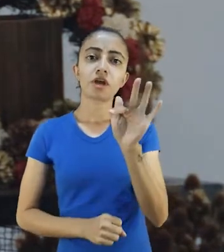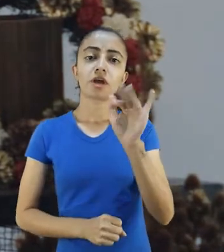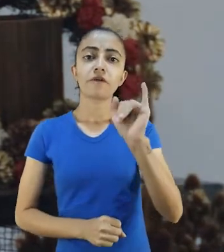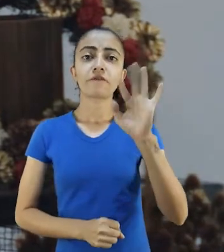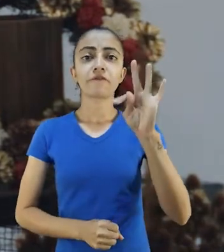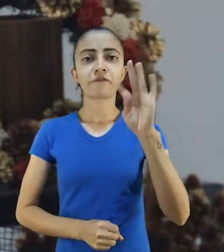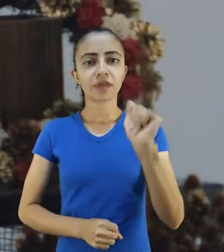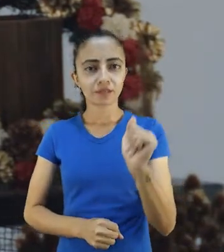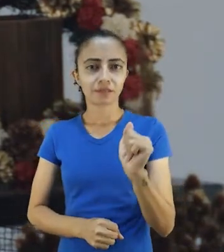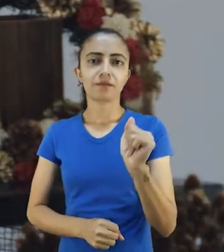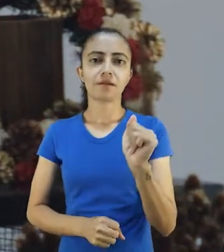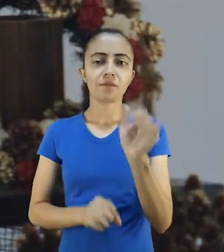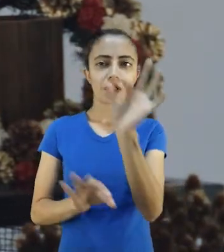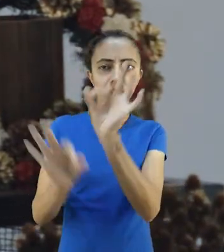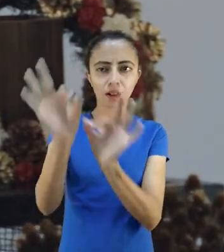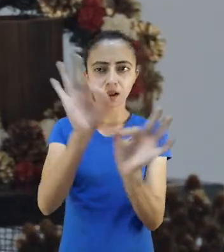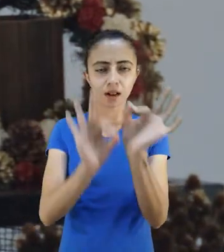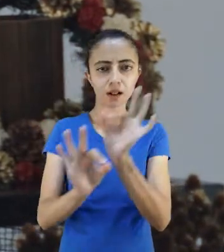para dar um acabamento, né?